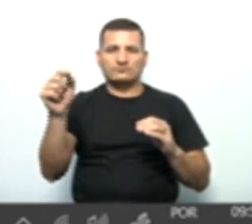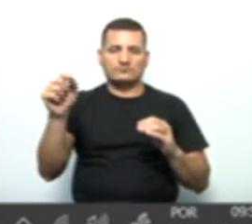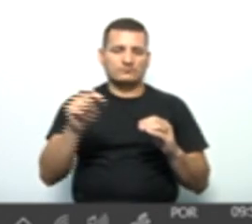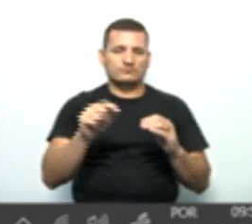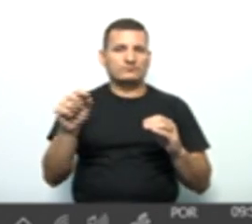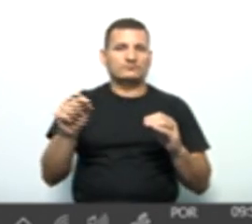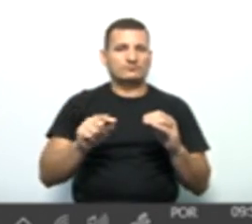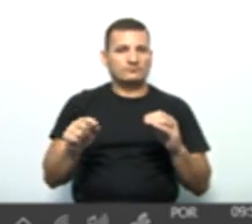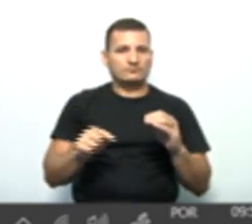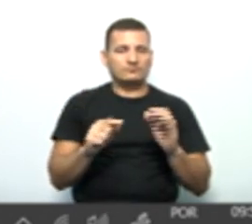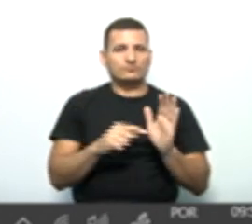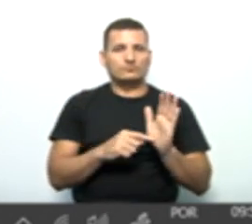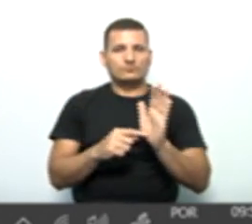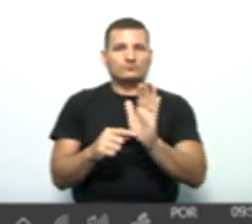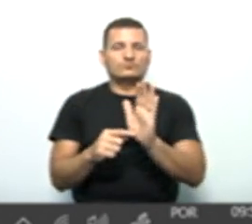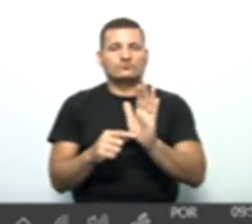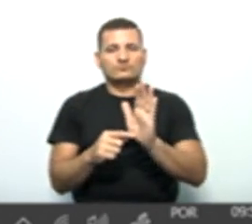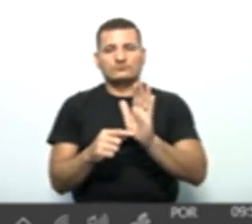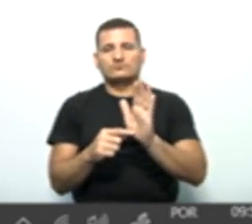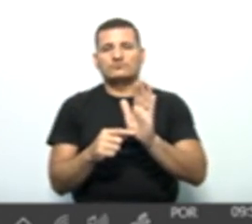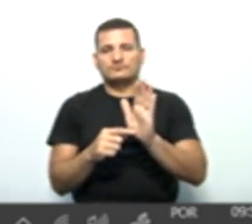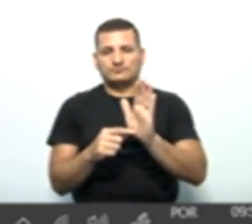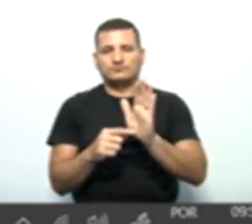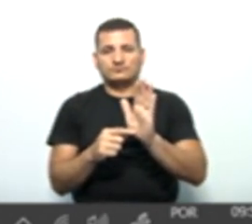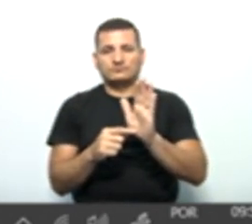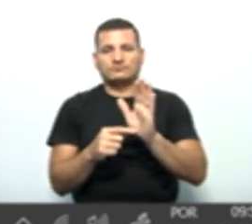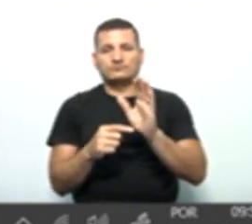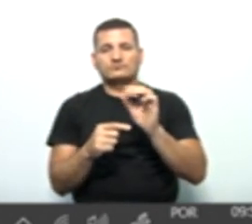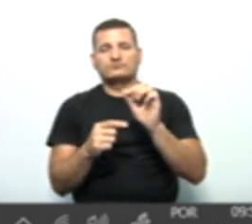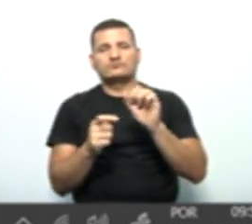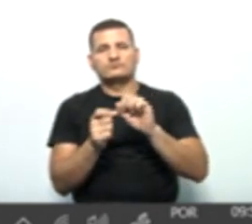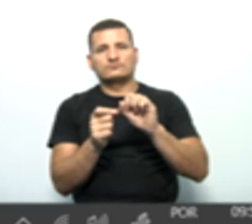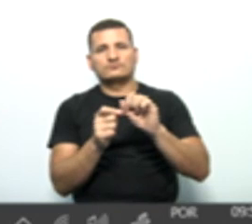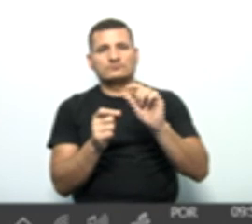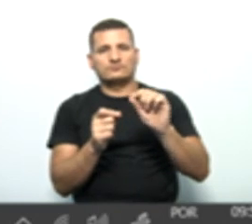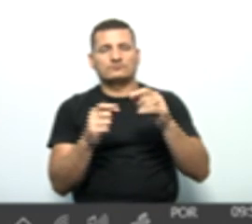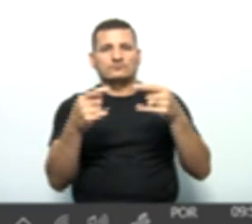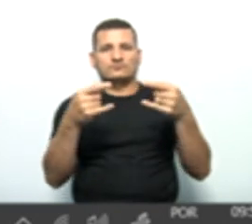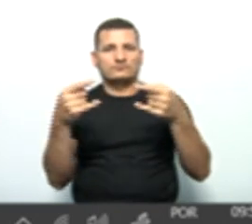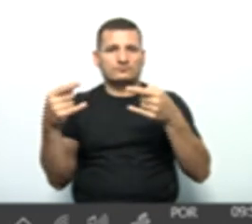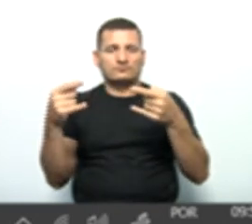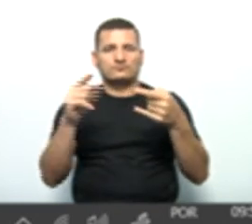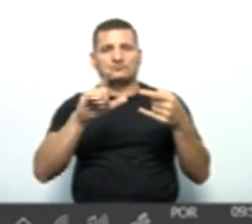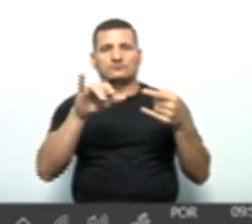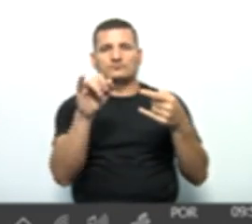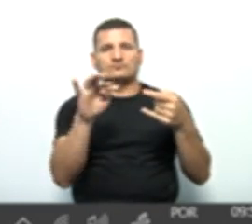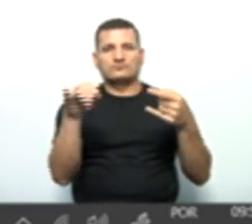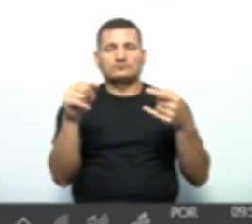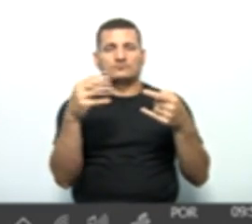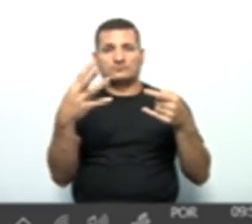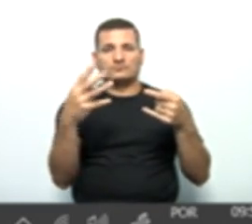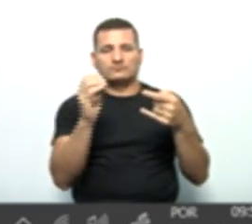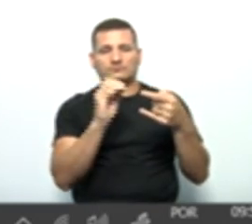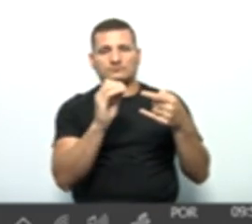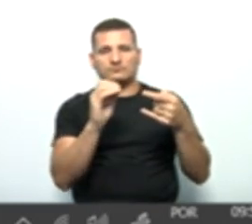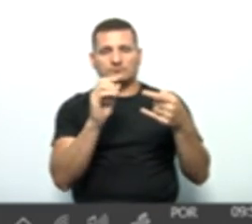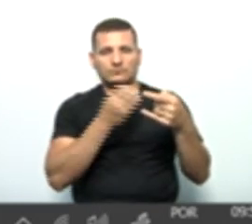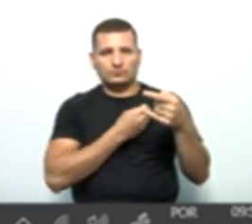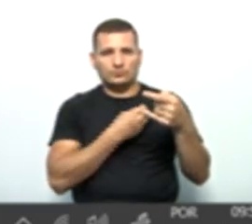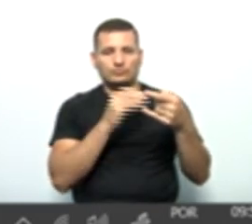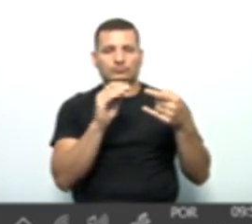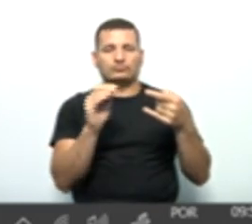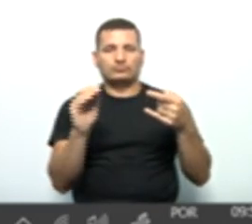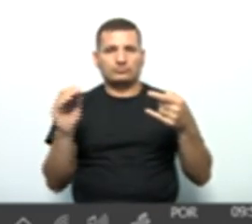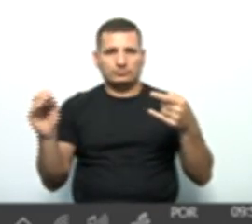variável, inseriu uma lista com 4 posições, tá vendo? Construi um script